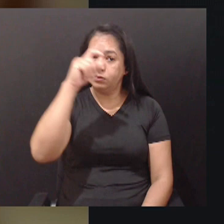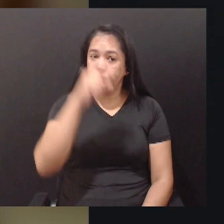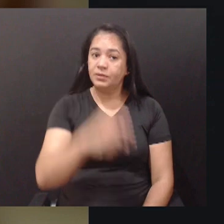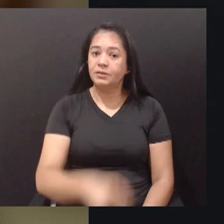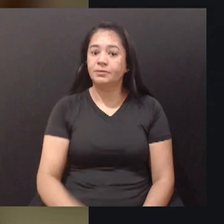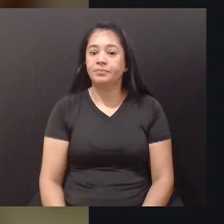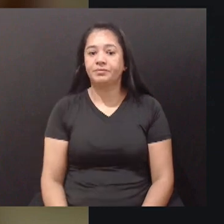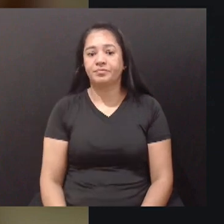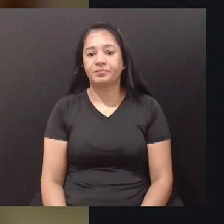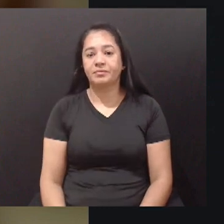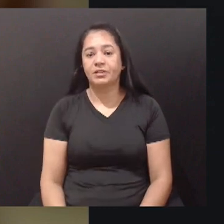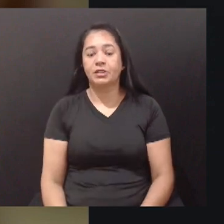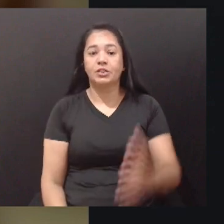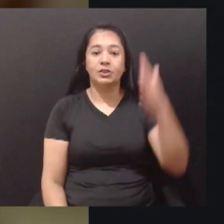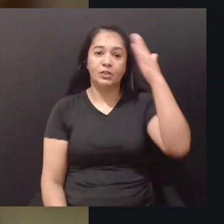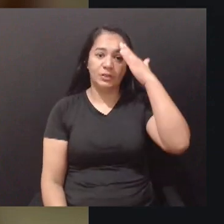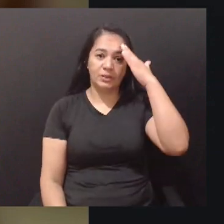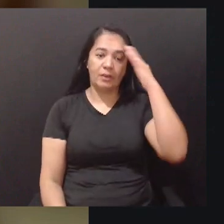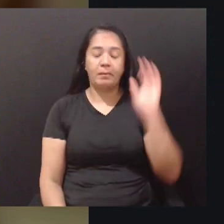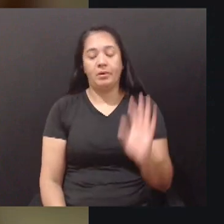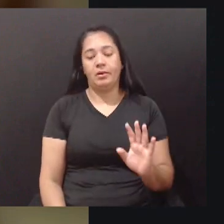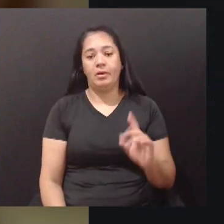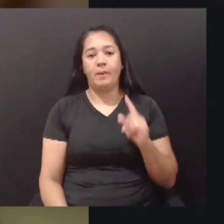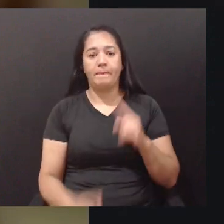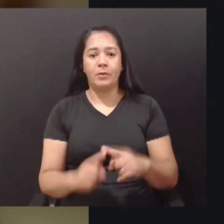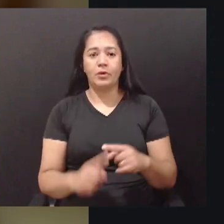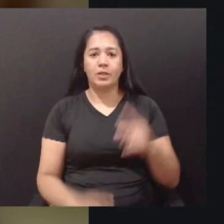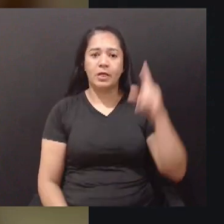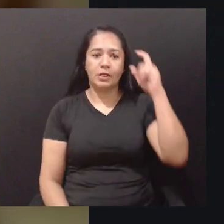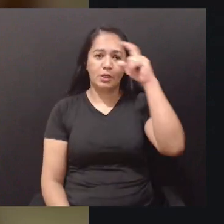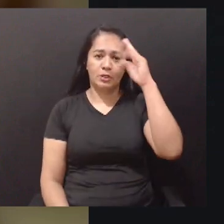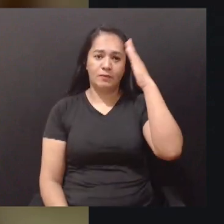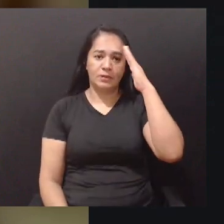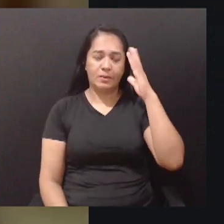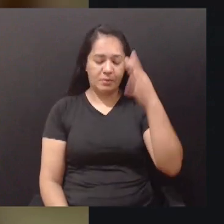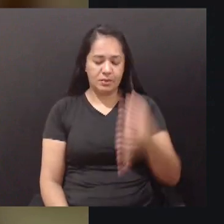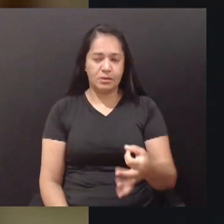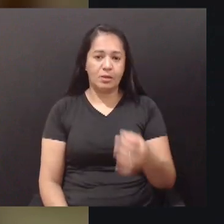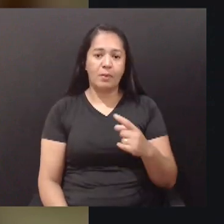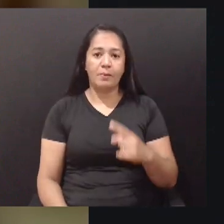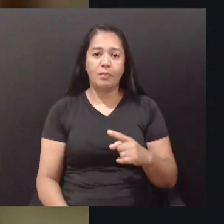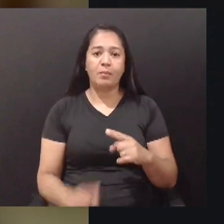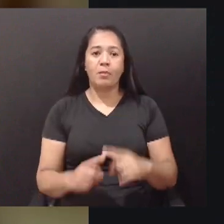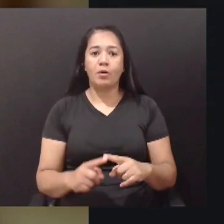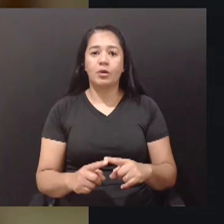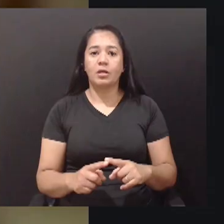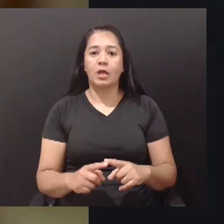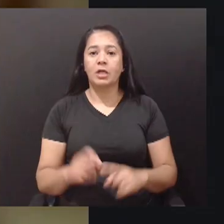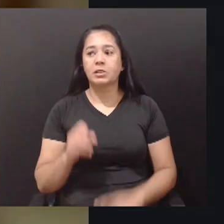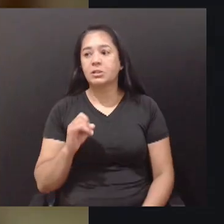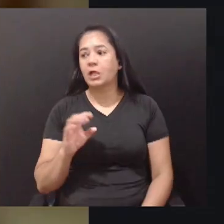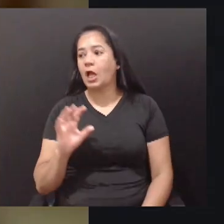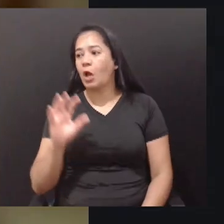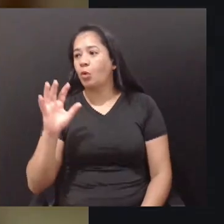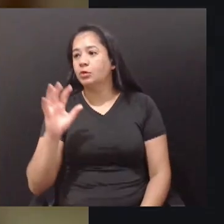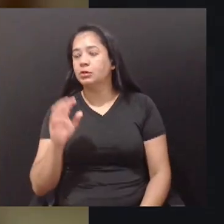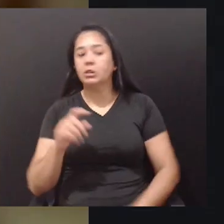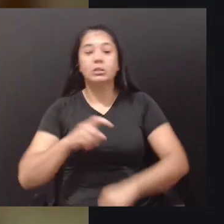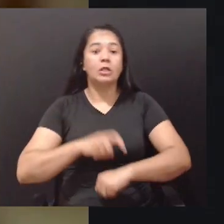de prever, ao menos prever com precisão. Onde ele vai ocorrer, em que momento vai